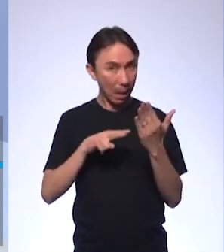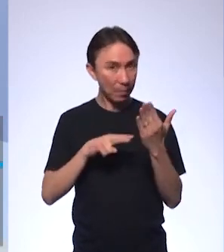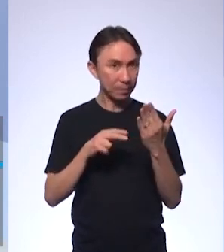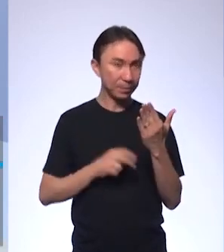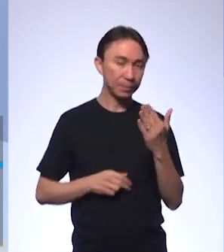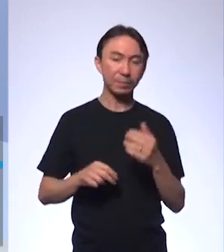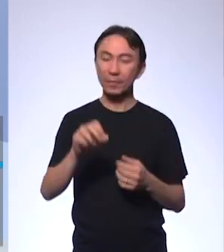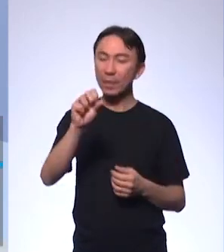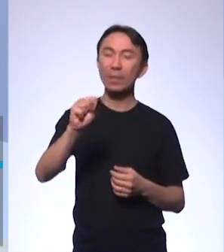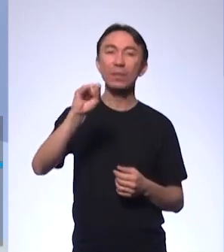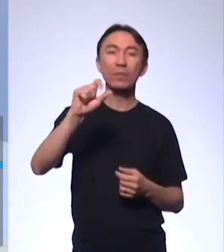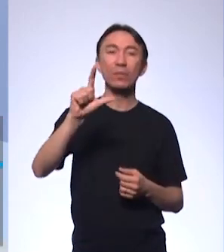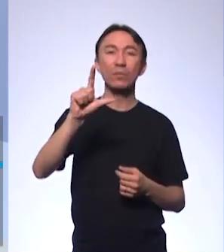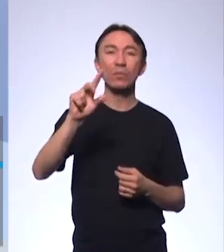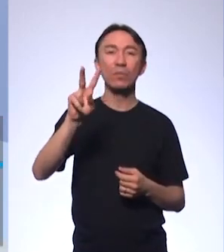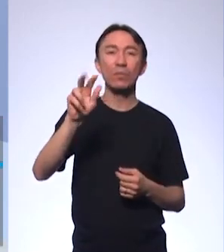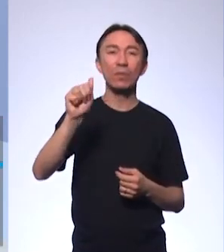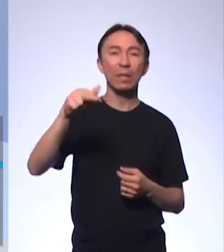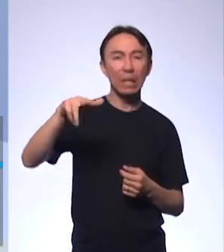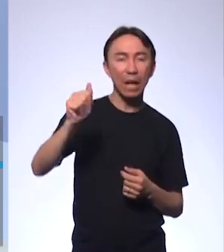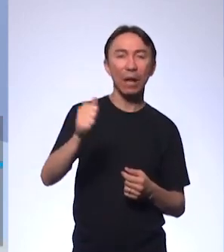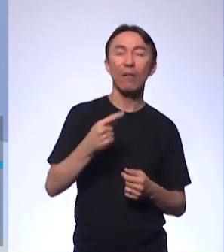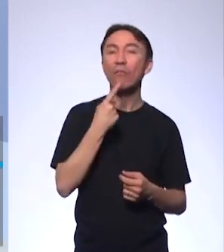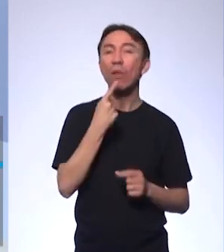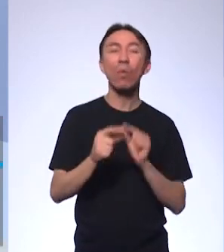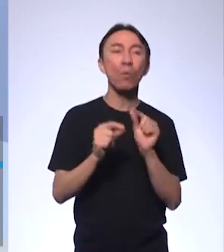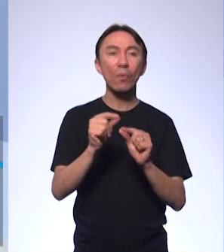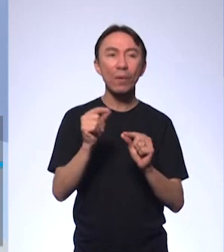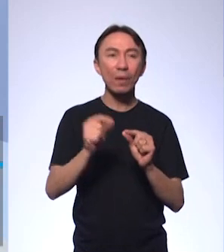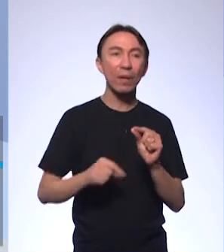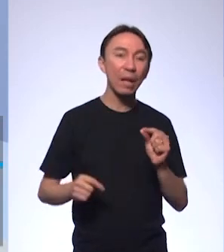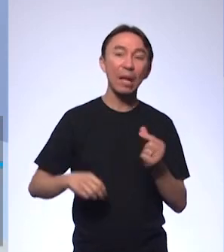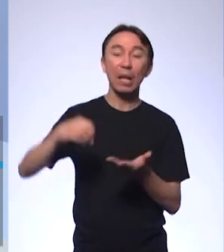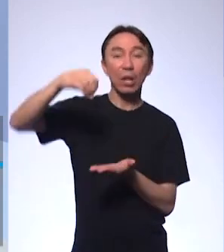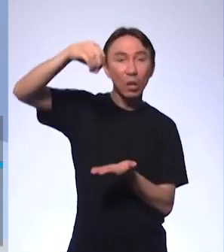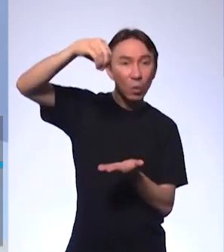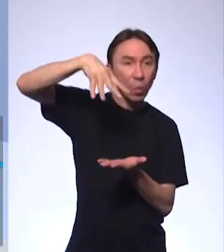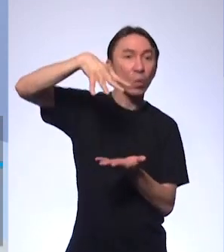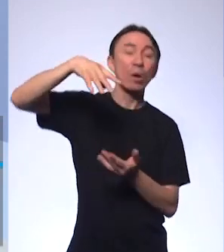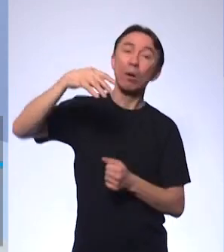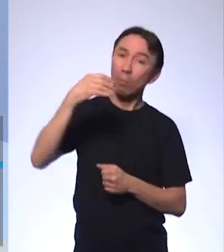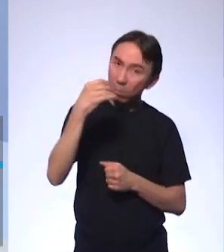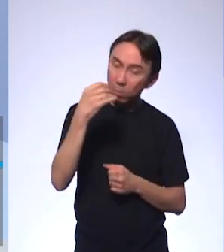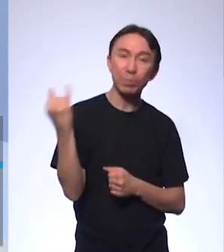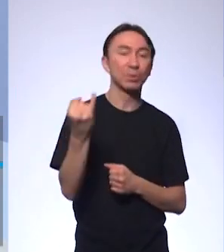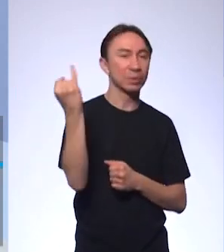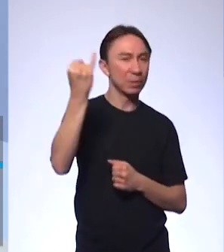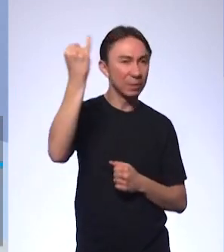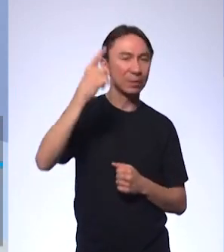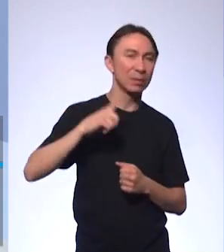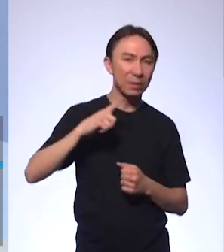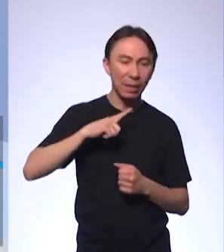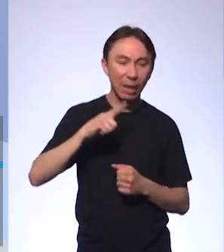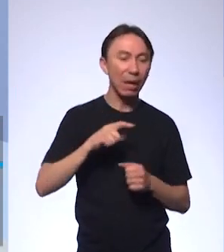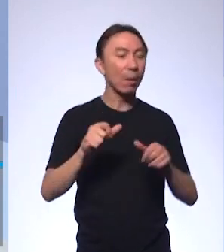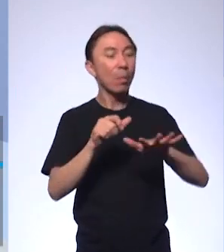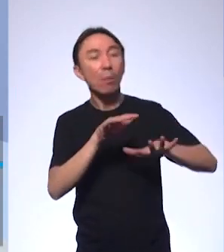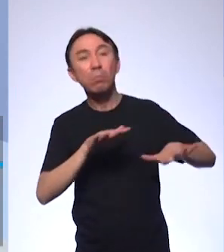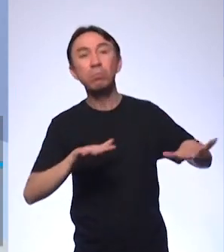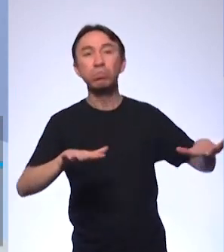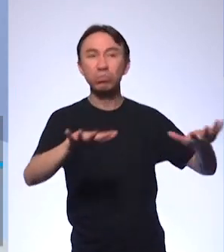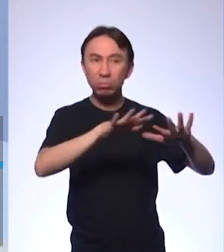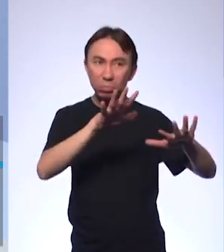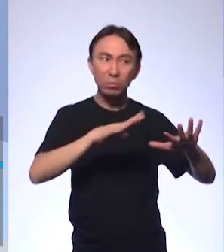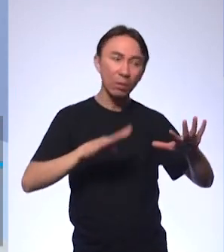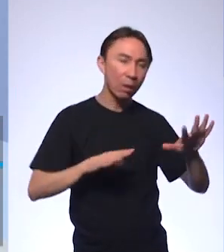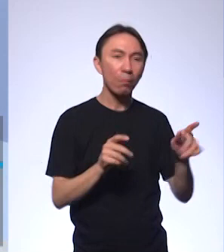professora Silvana, ela colocou assim, que a luz é importante fator ambiental que controla o processo associado ao